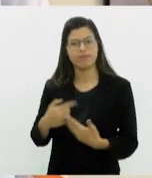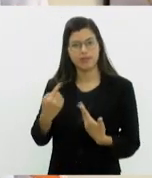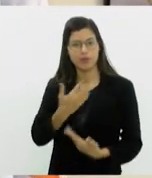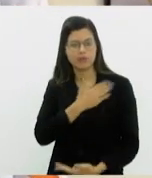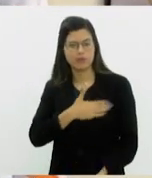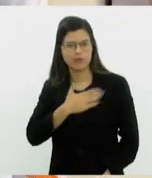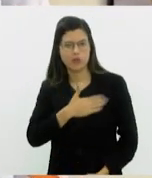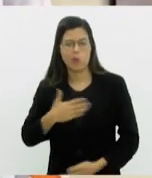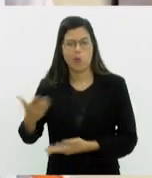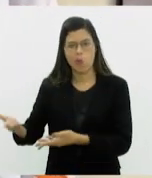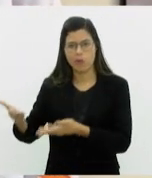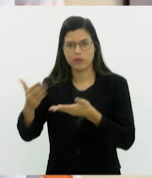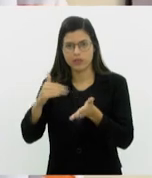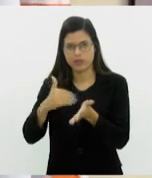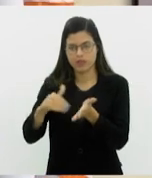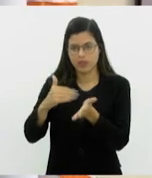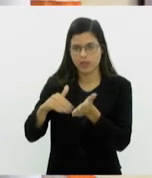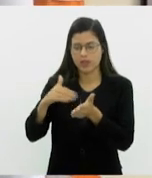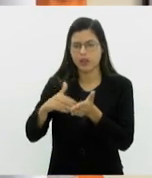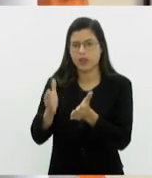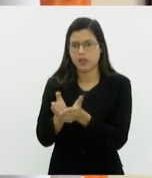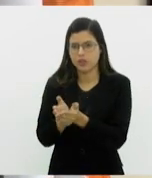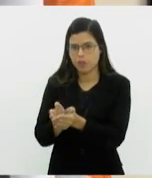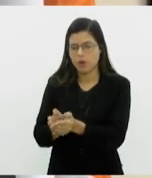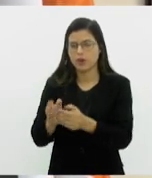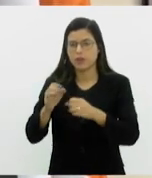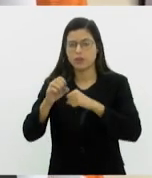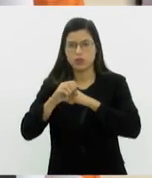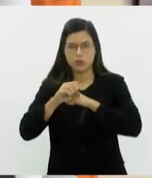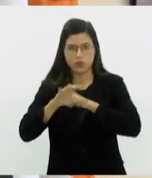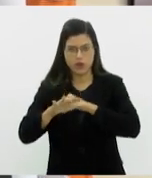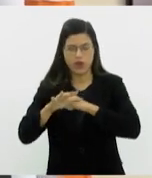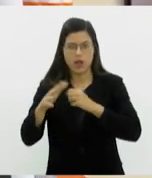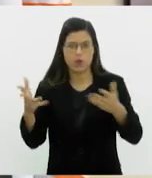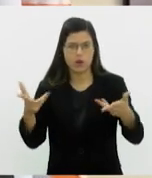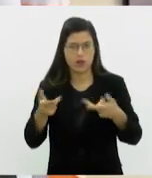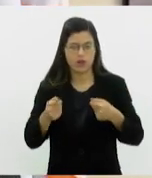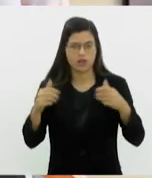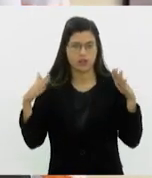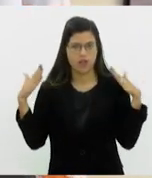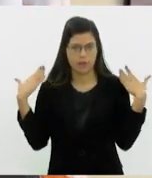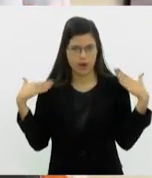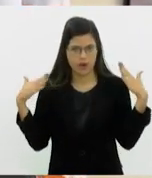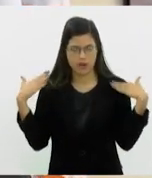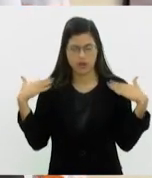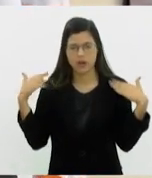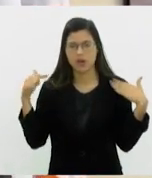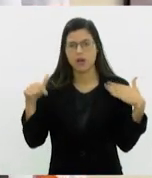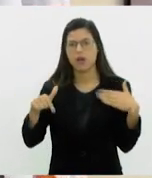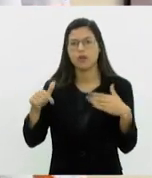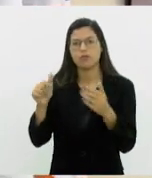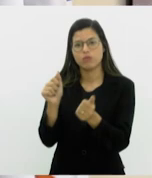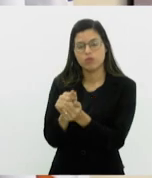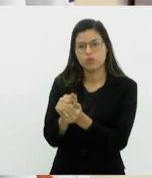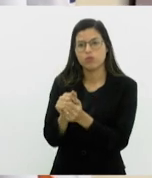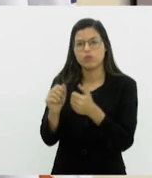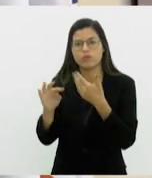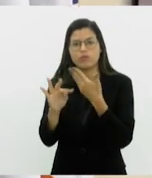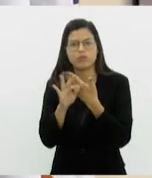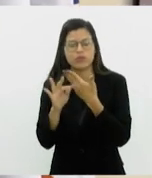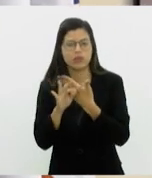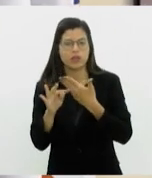recebemos o convite da Secretaria Naval de Segurança Nuclear e Qualidade da Marinha do Brasil para que juntos, em cooperação técnica,